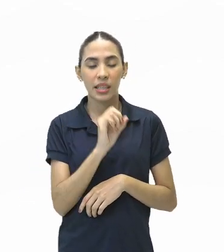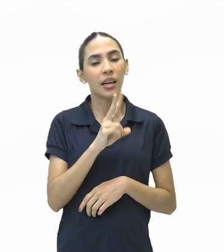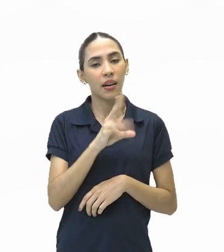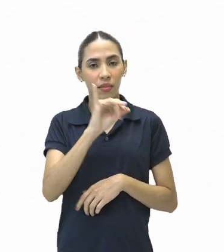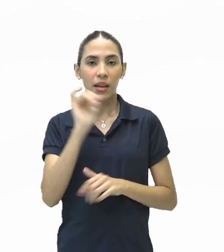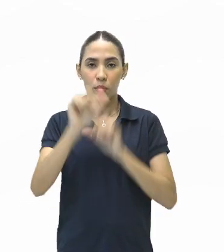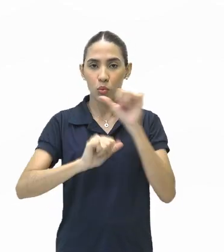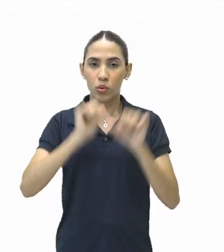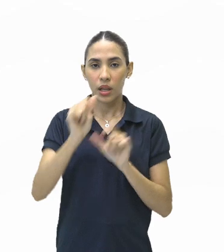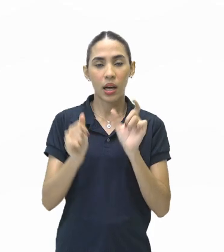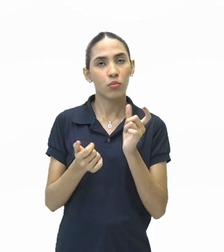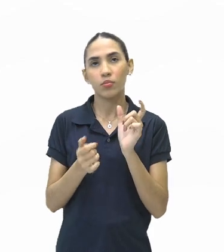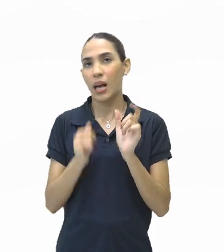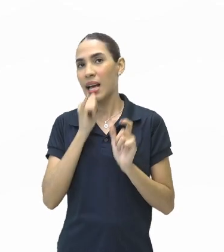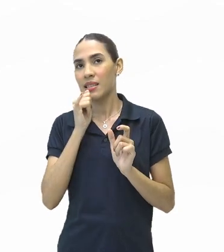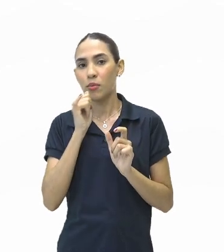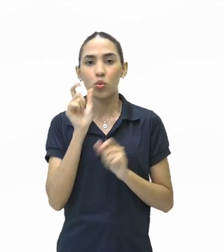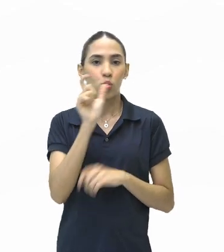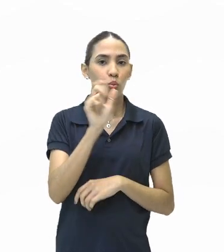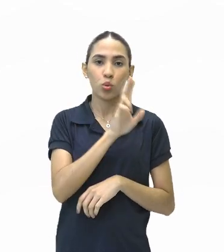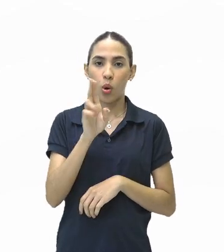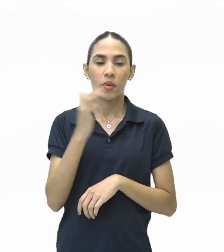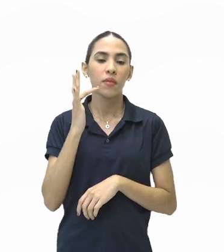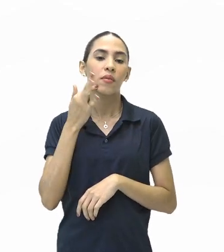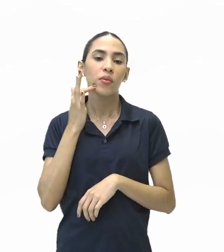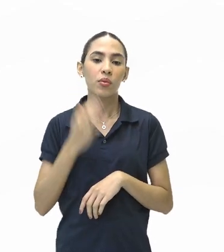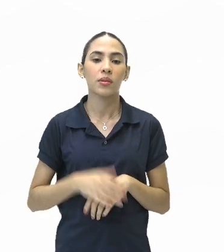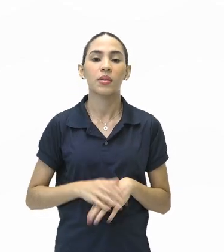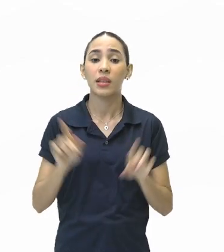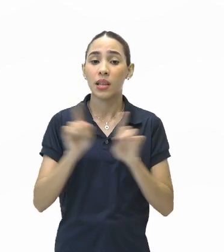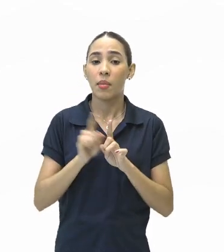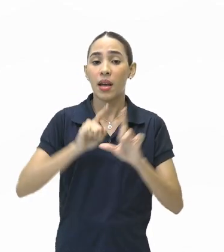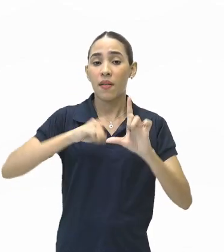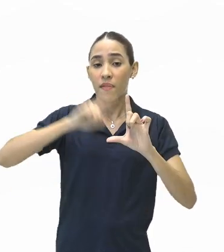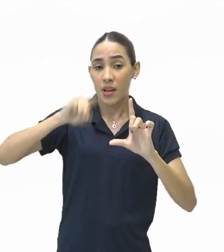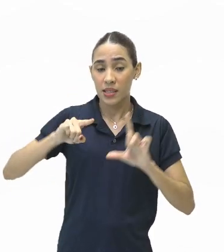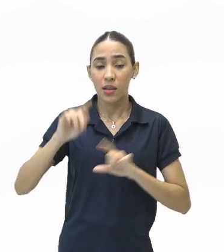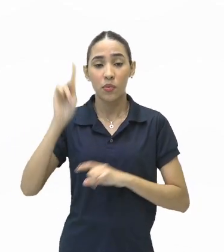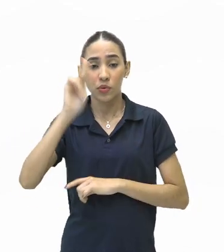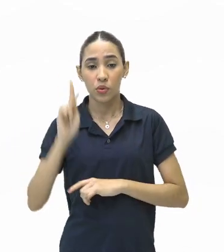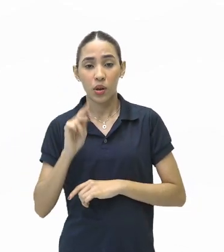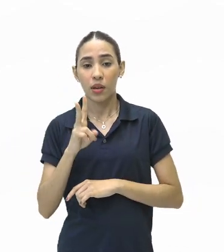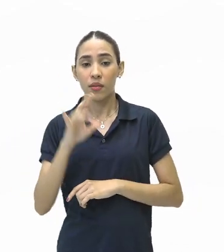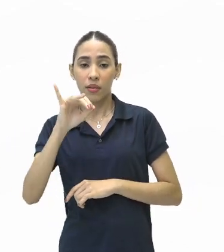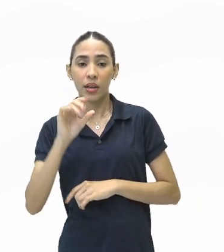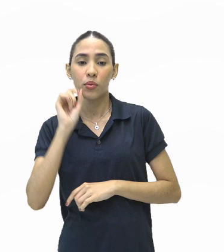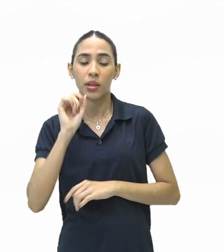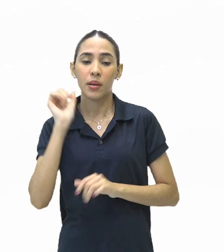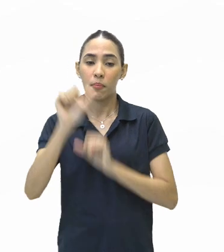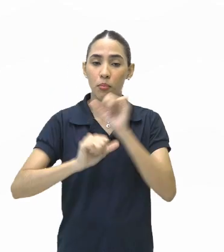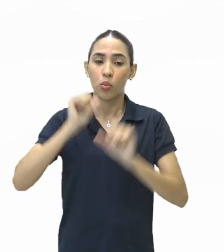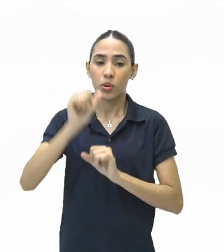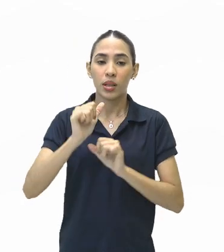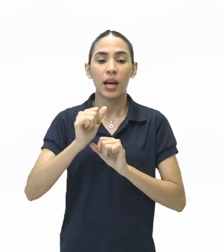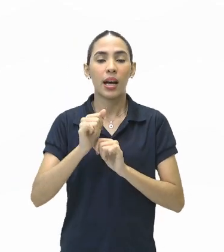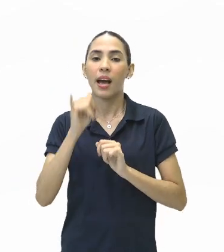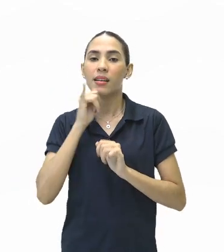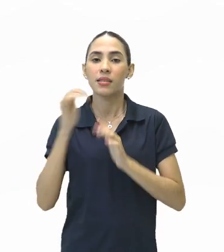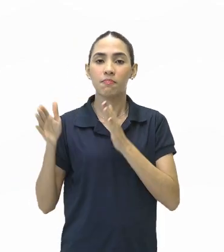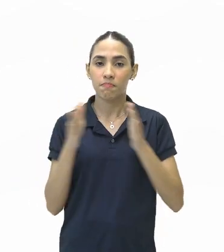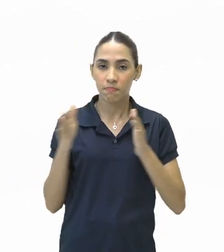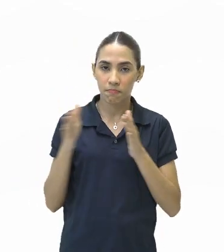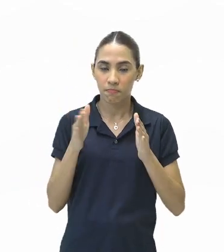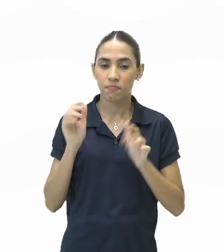mudar ali o nome da fruta, por exemplo. Aí nós temos a variação histórica, que vai mudar de acordo com a passagem